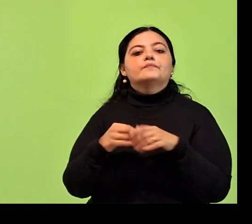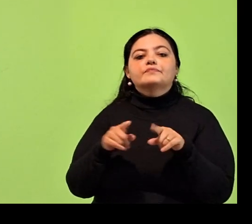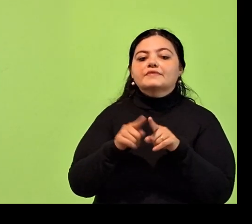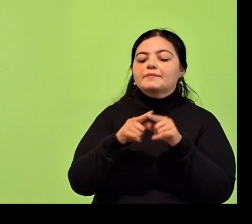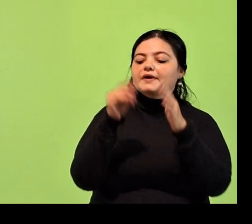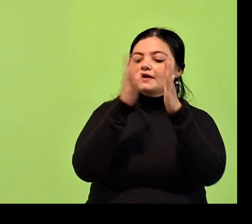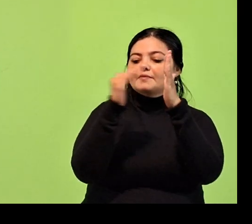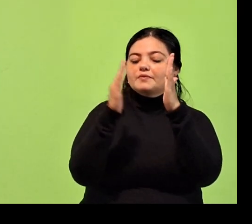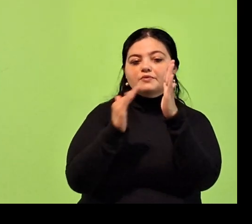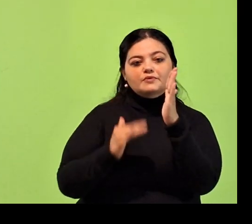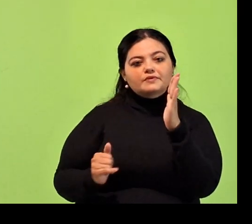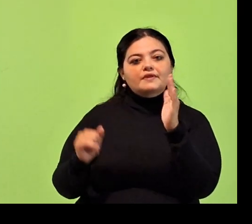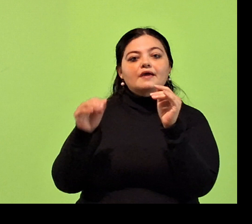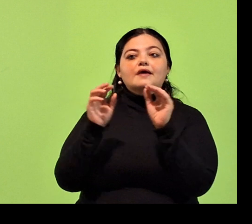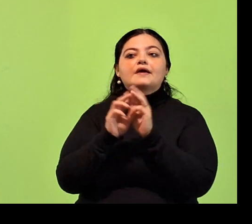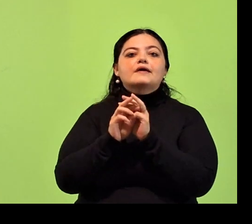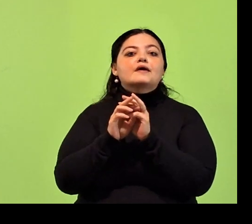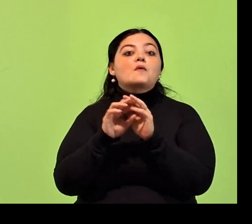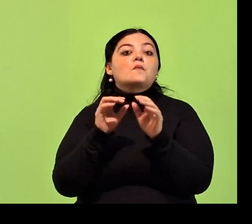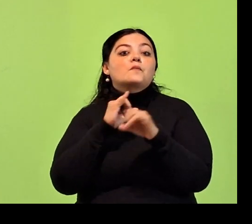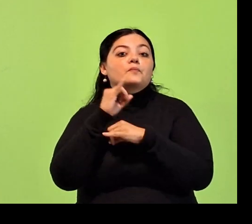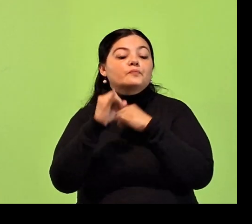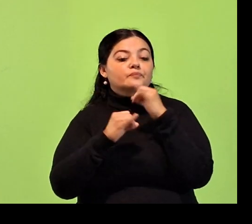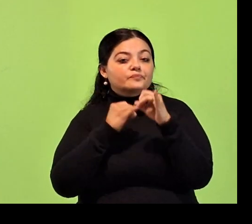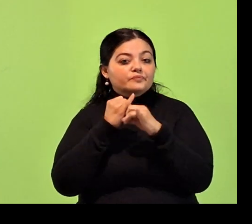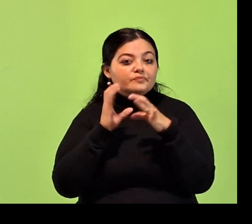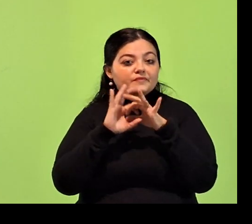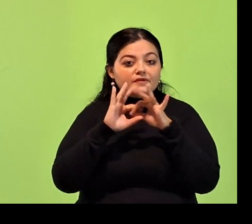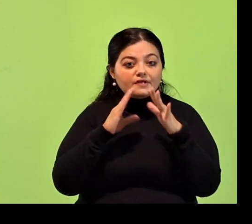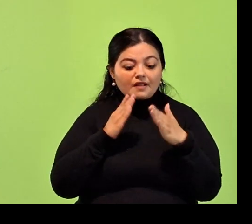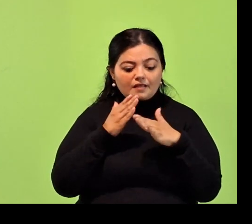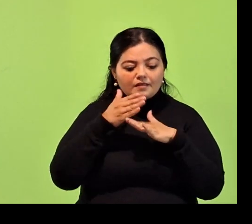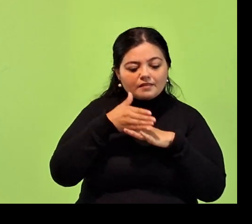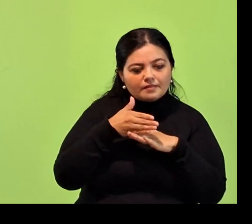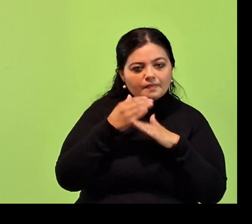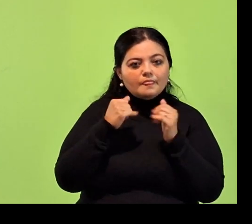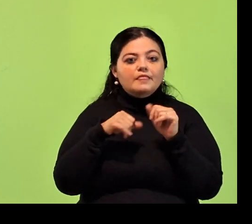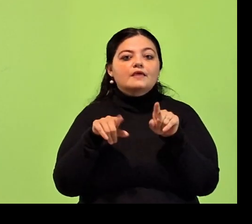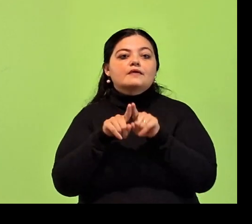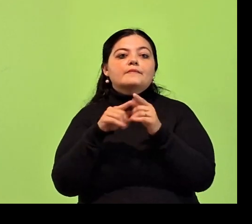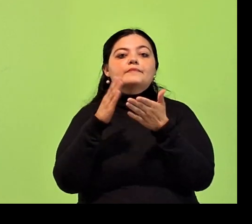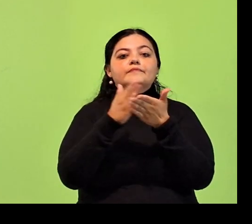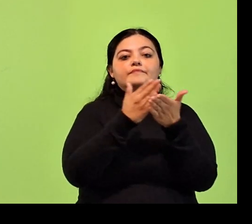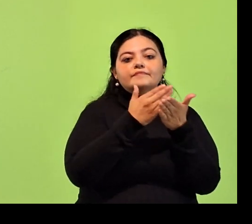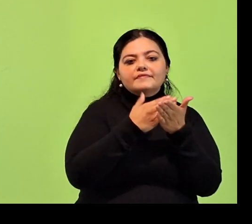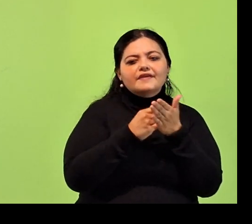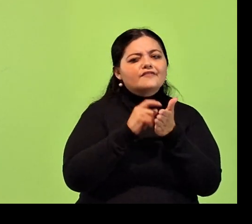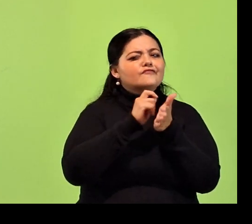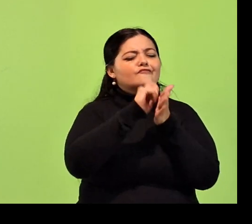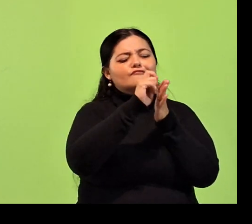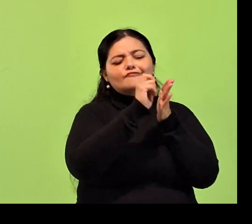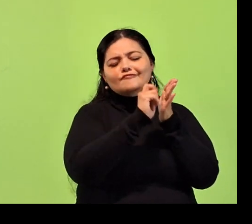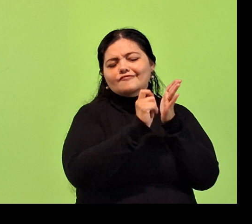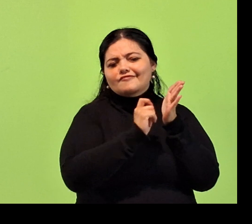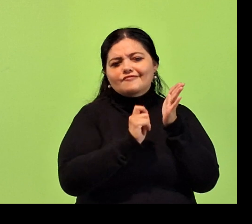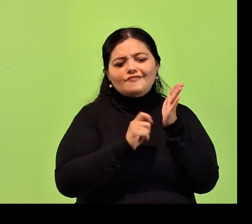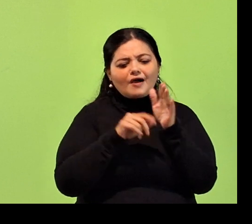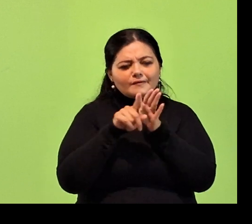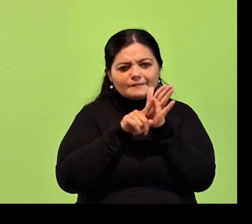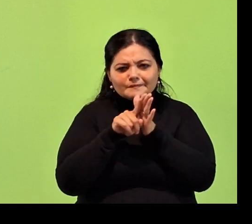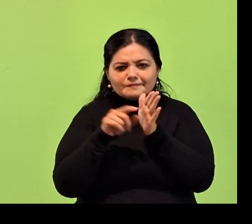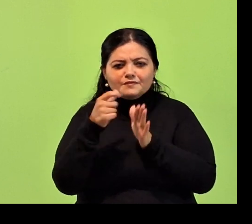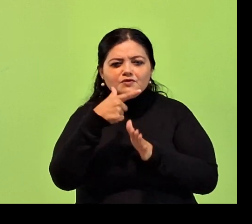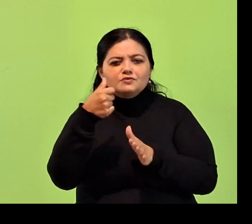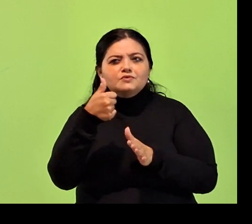biblioteca digital de livre acesso, a publicação de um livro e a produção de dezenas de artigos investigativos entre